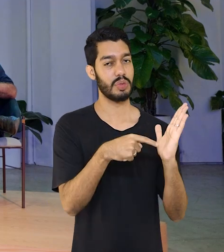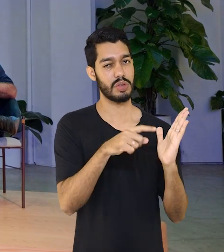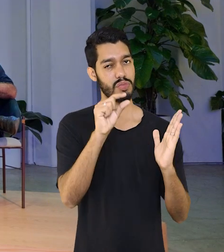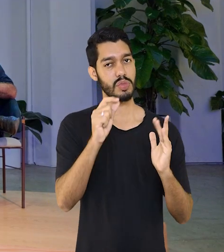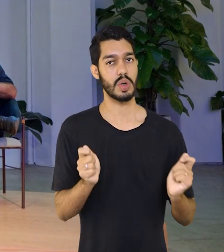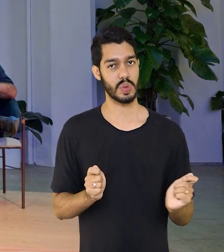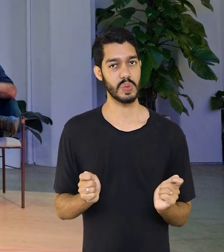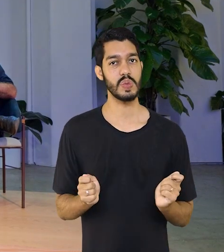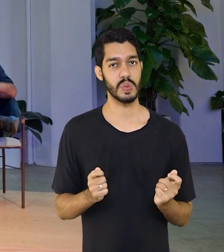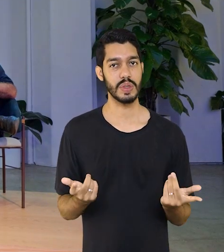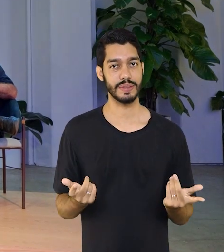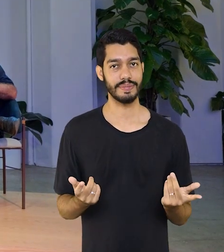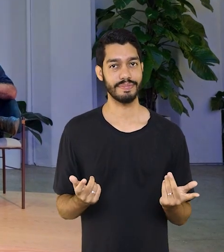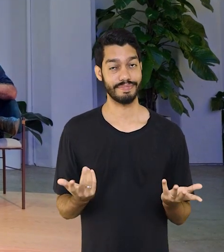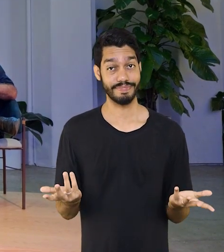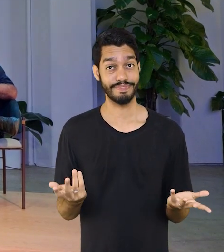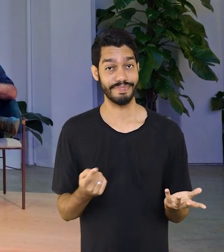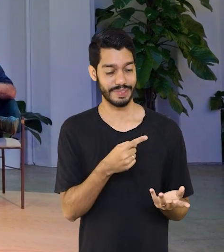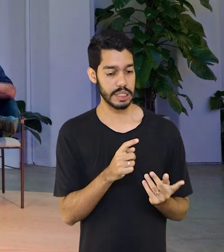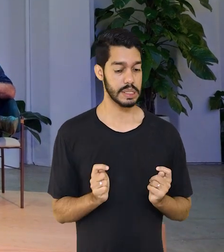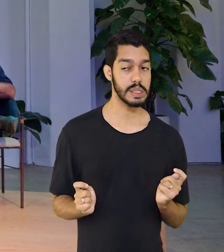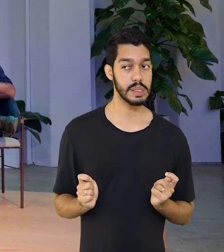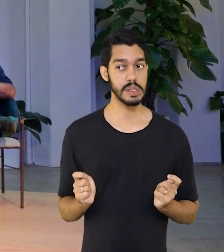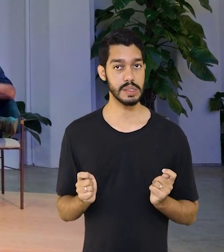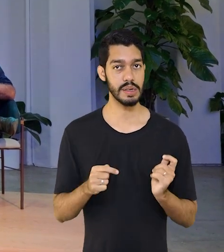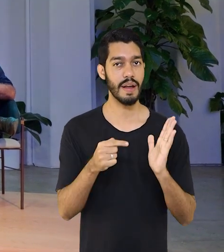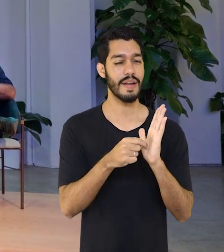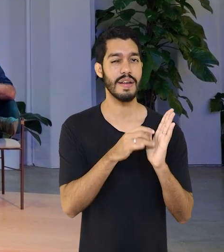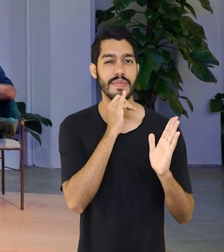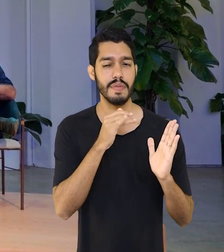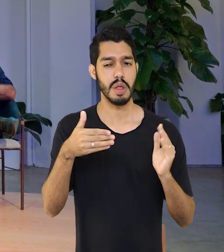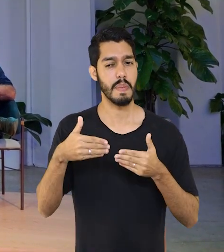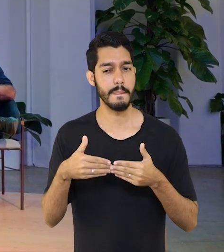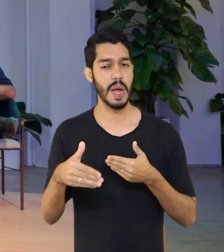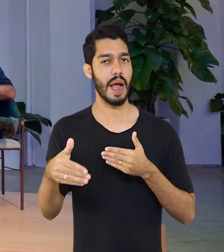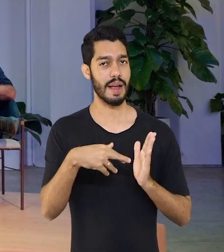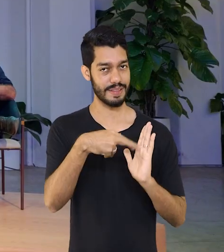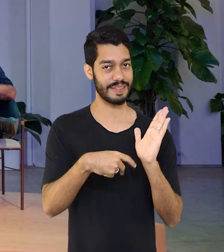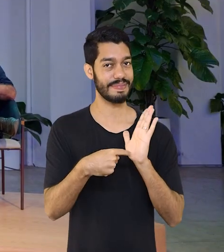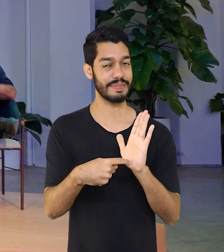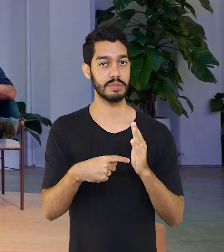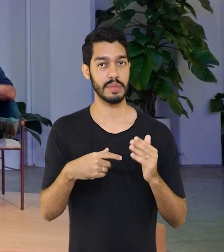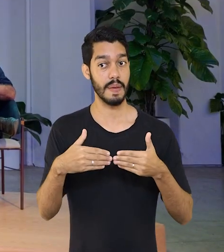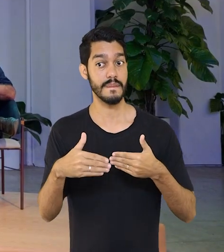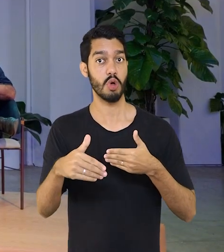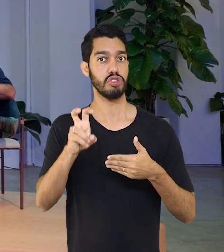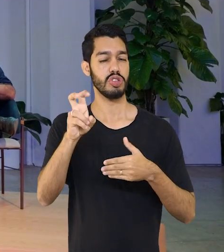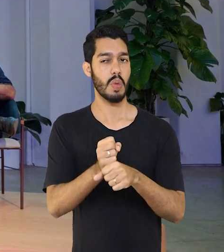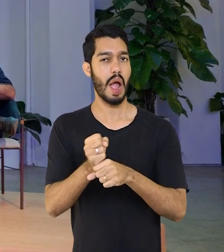conservador. Vocês imaginem se fosse o contrário. Se no relatório tivesse dito assim, nos próximos 5 anos, e